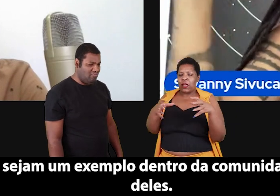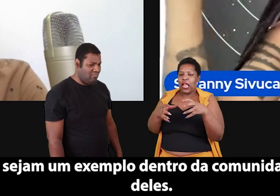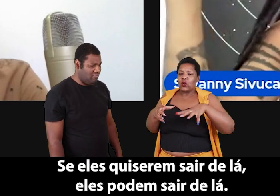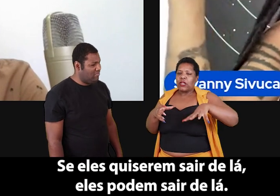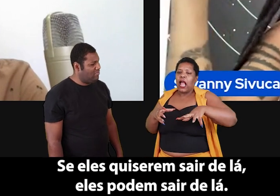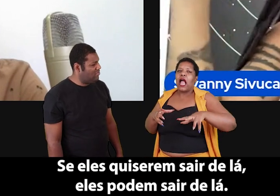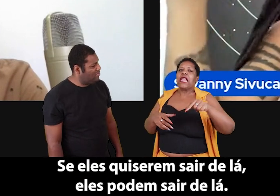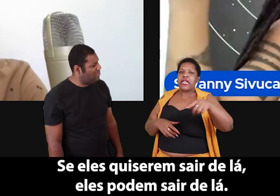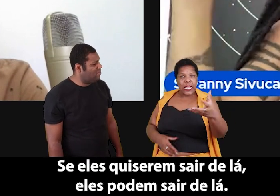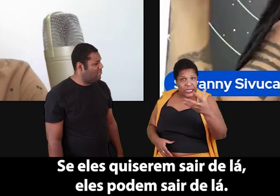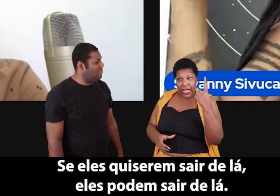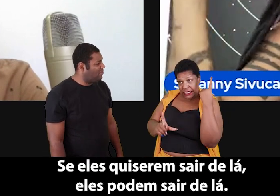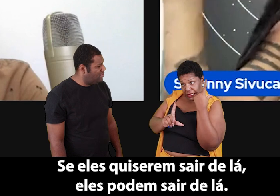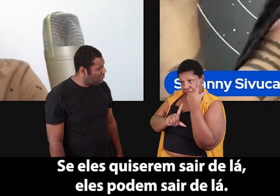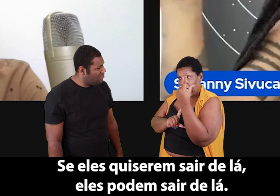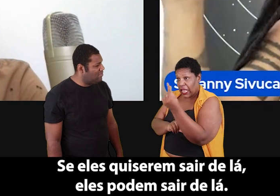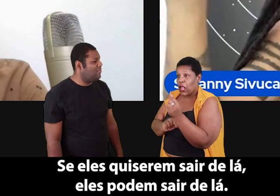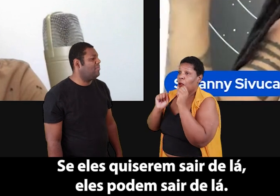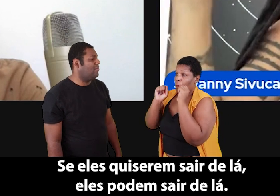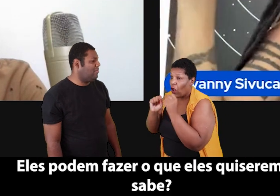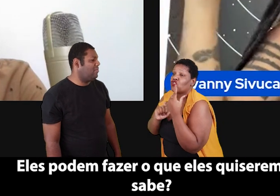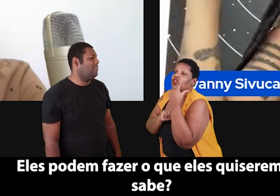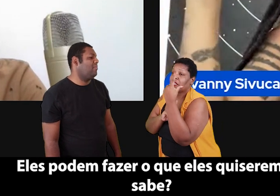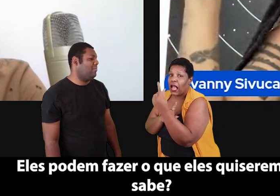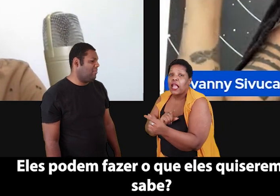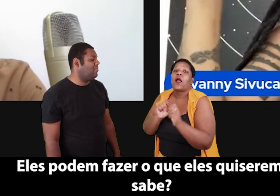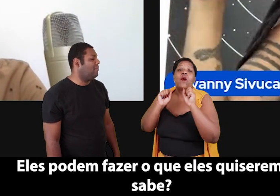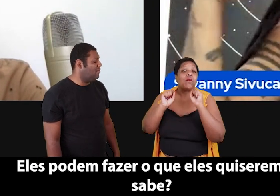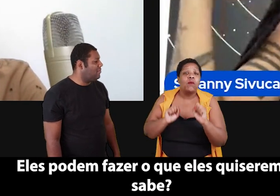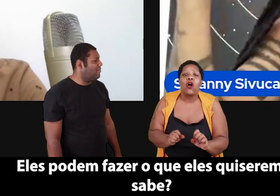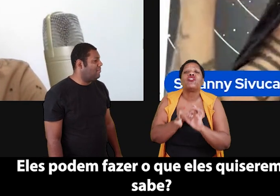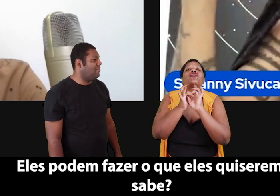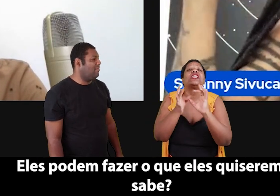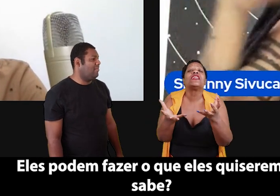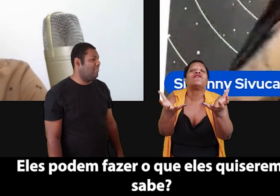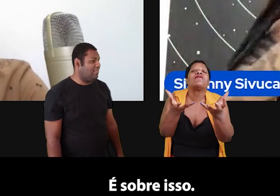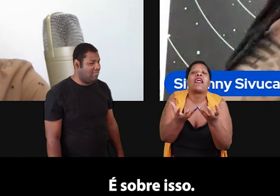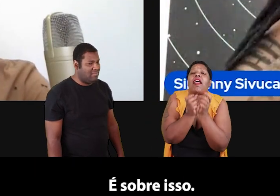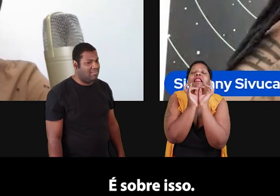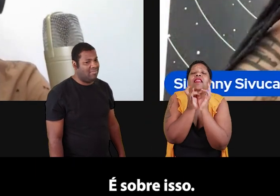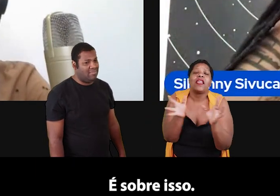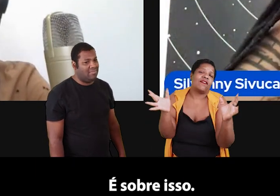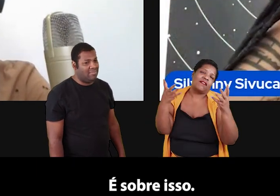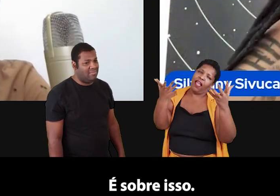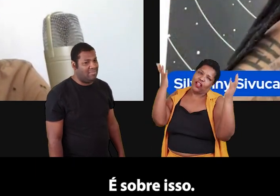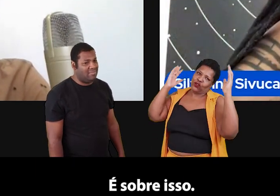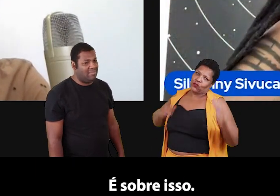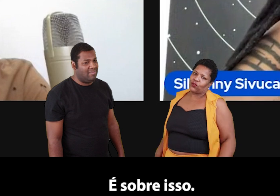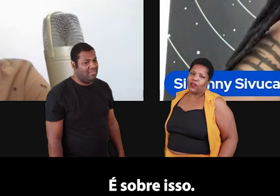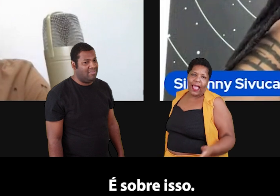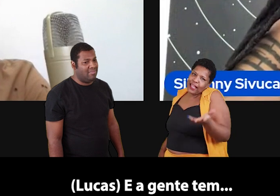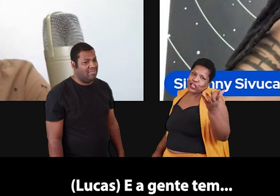deles. Se eles quiserem sair de lá, eles podem sair de lá, eles podem fazer o que eles quiserem, sabe? É isso. É sobre